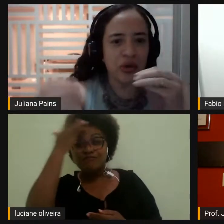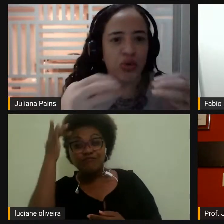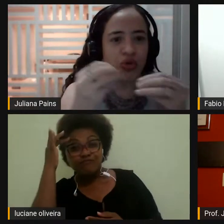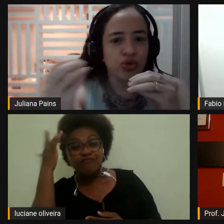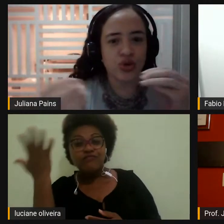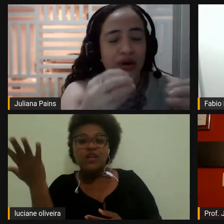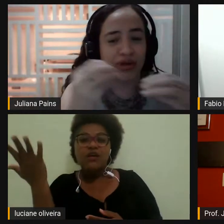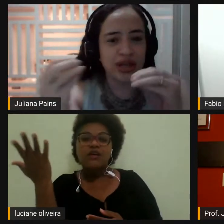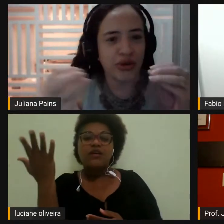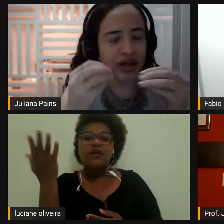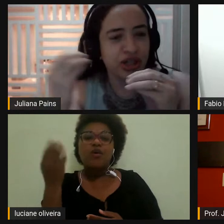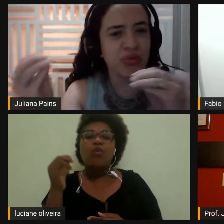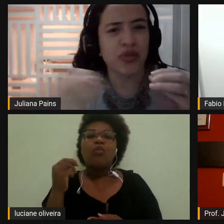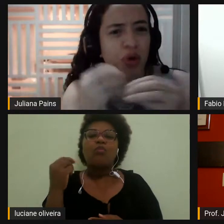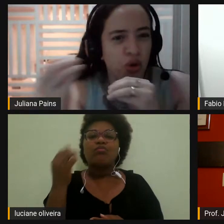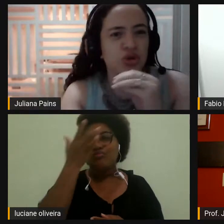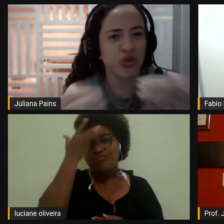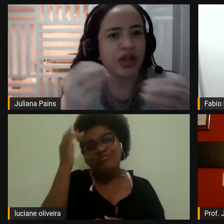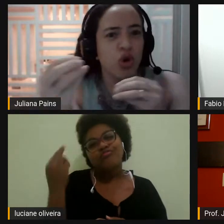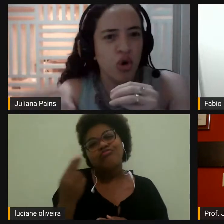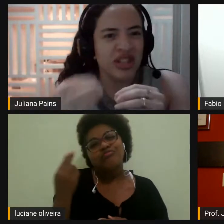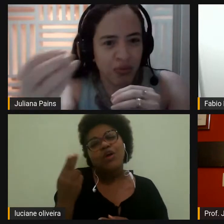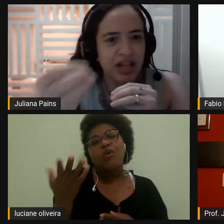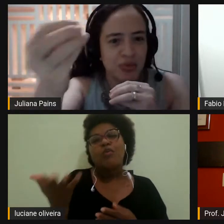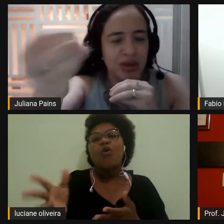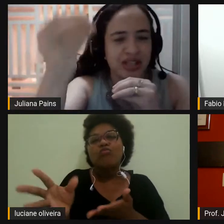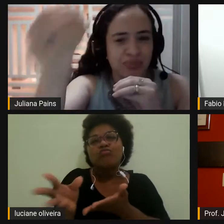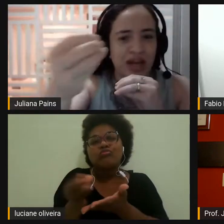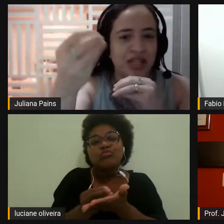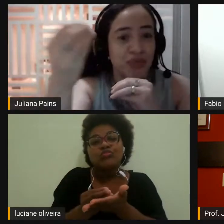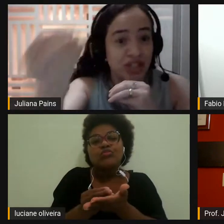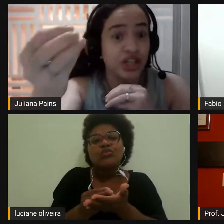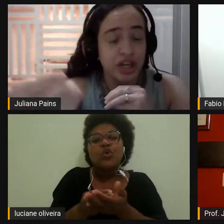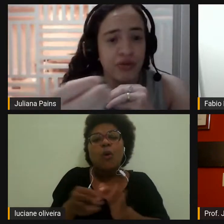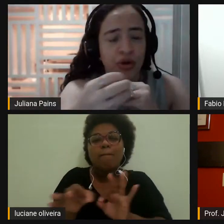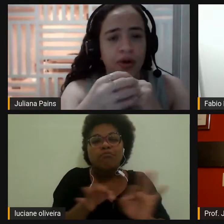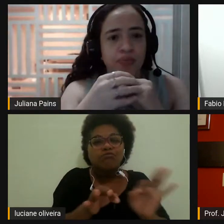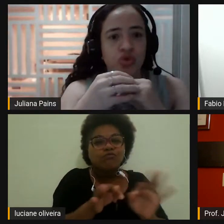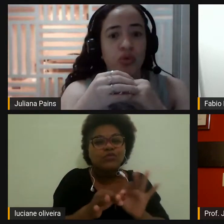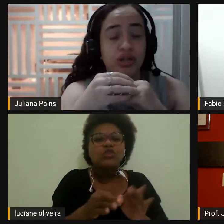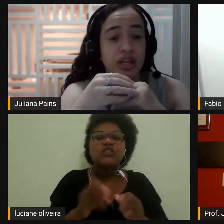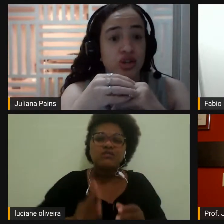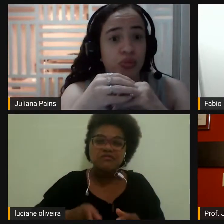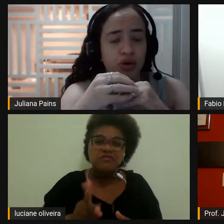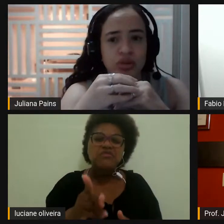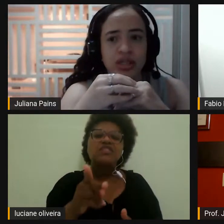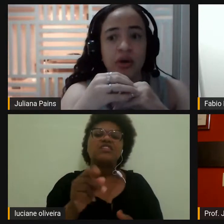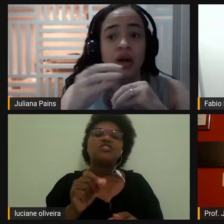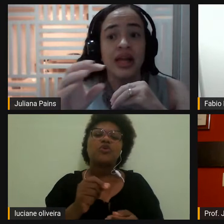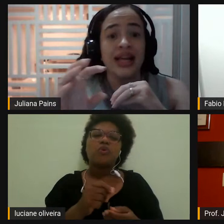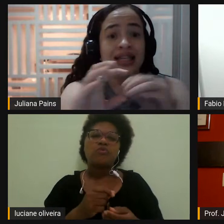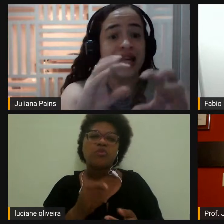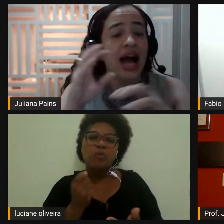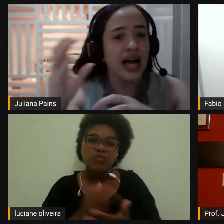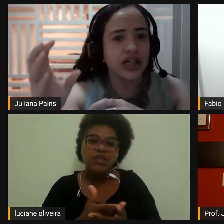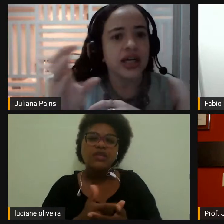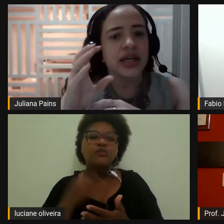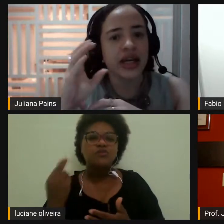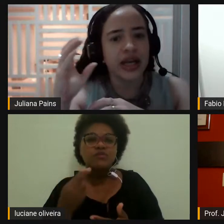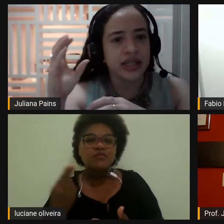né usuários eu que a gente mude para o consumidor ser um participar participante ativo no processo de produção